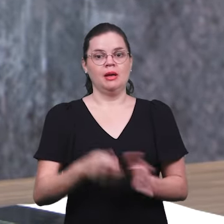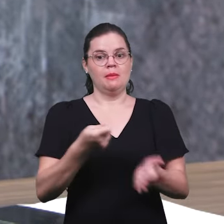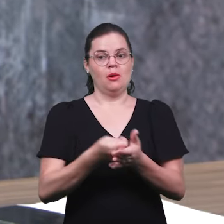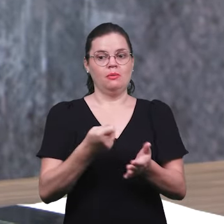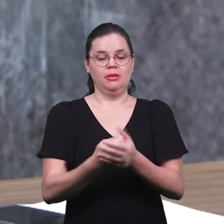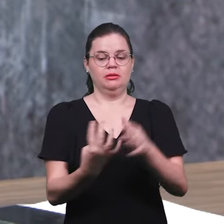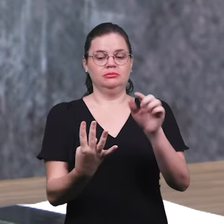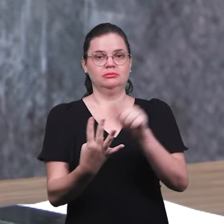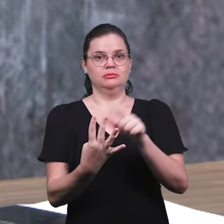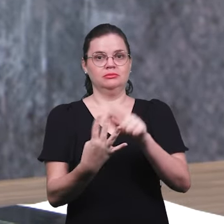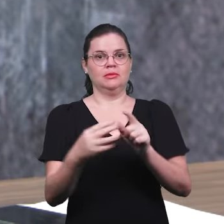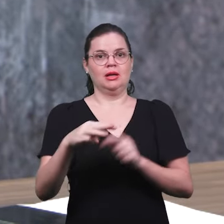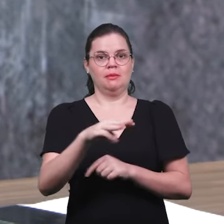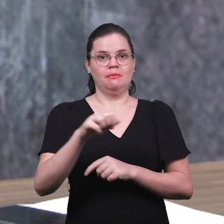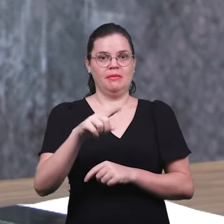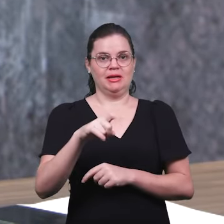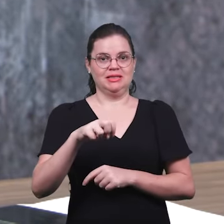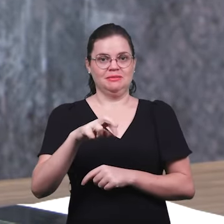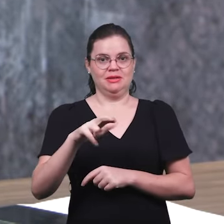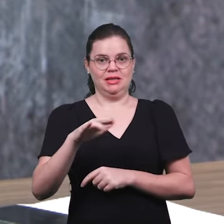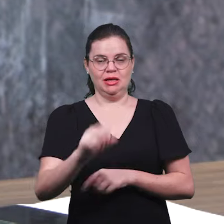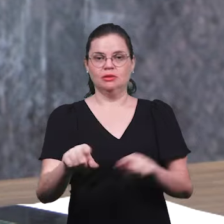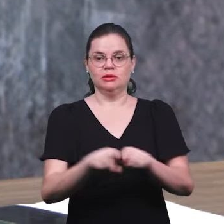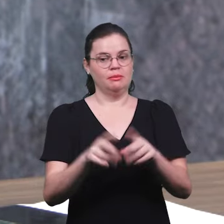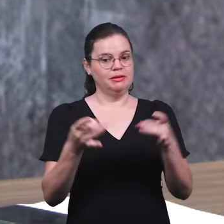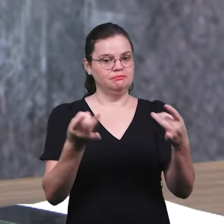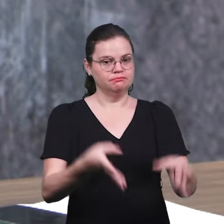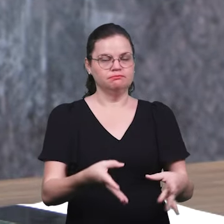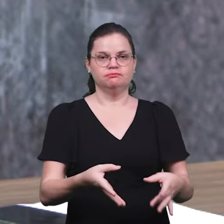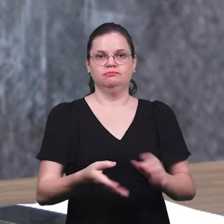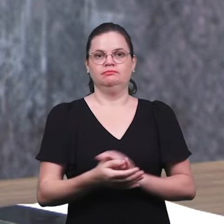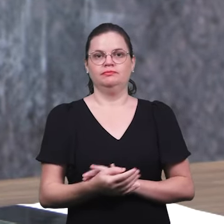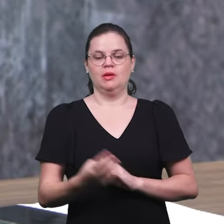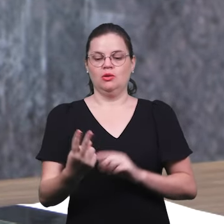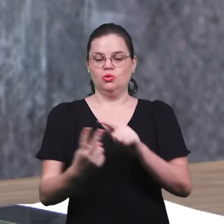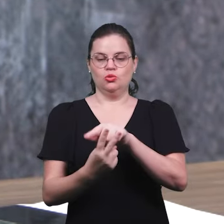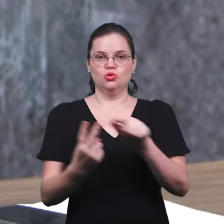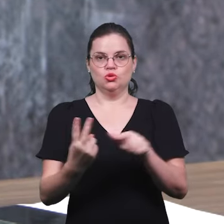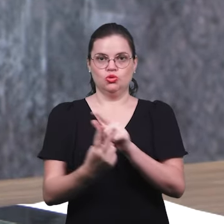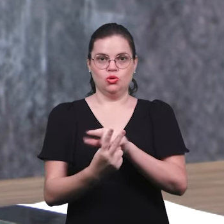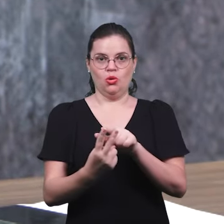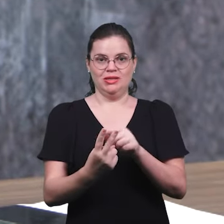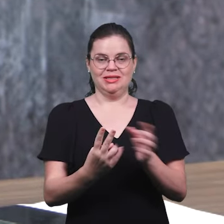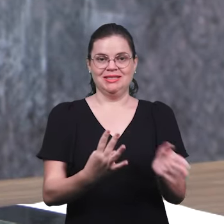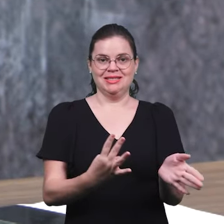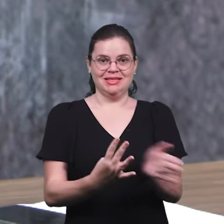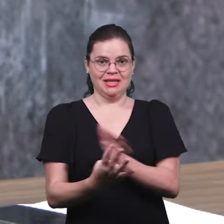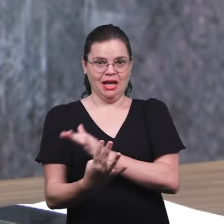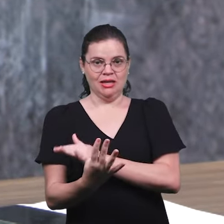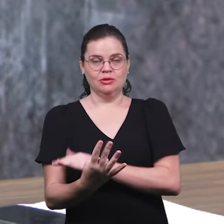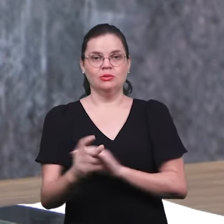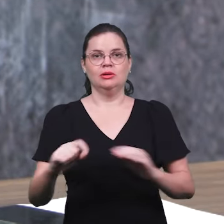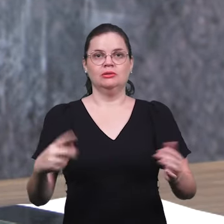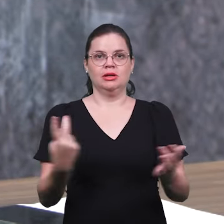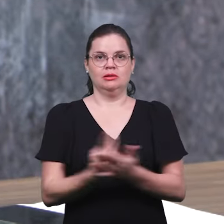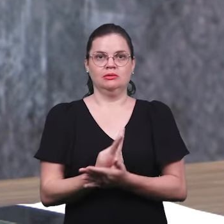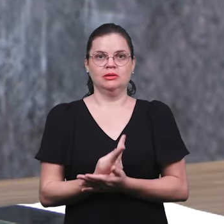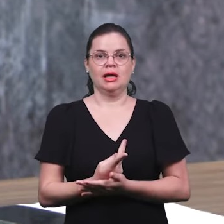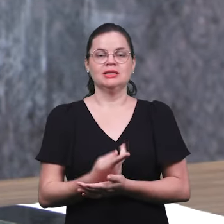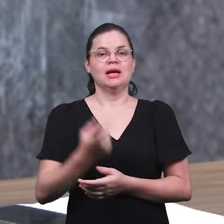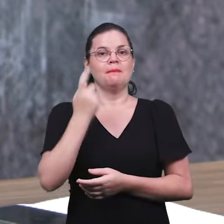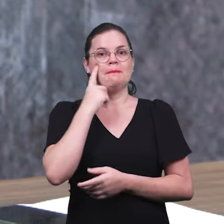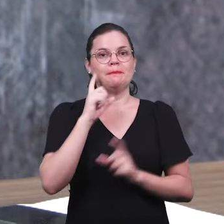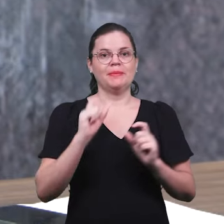Maximiano também a renunciar, e ele esperava que após a saída deles, a estabilidade que de certa forma havia sido conquistada